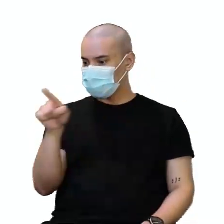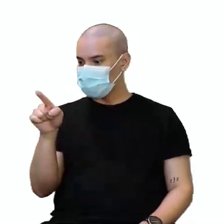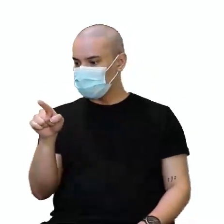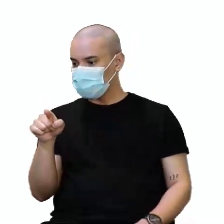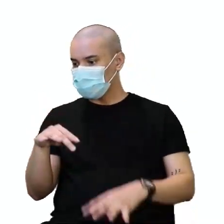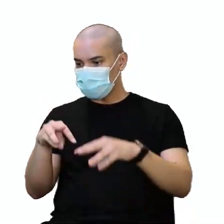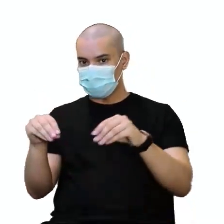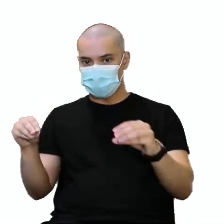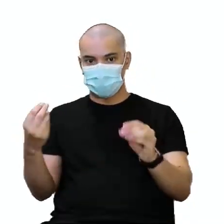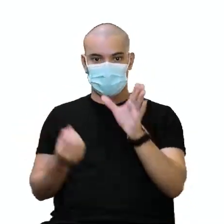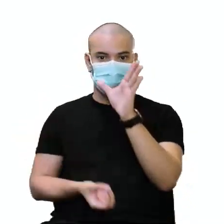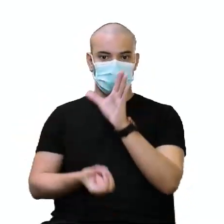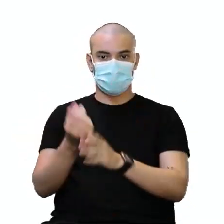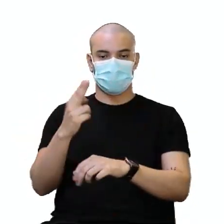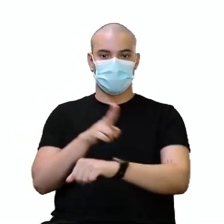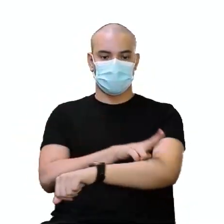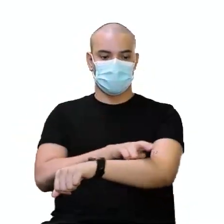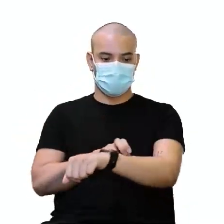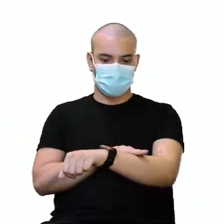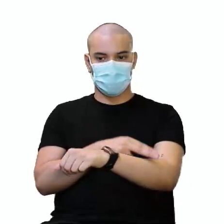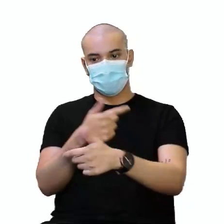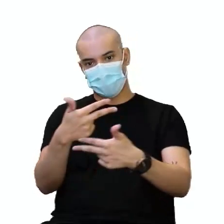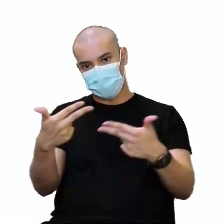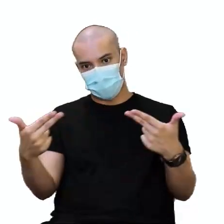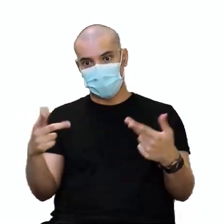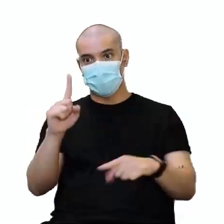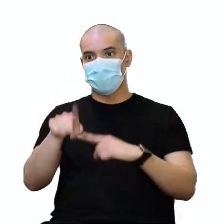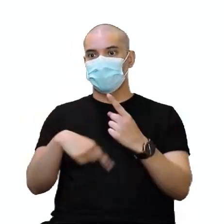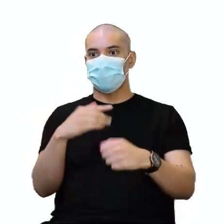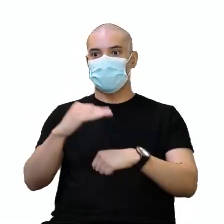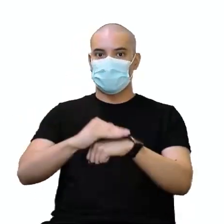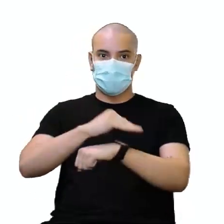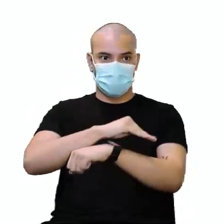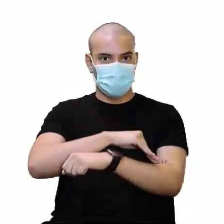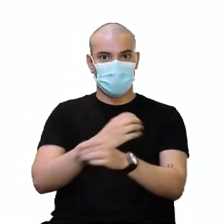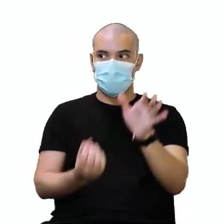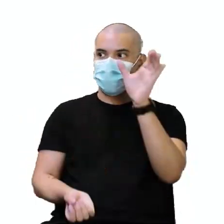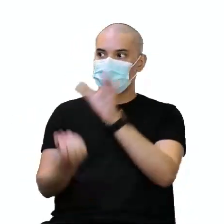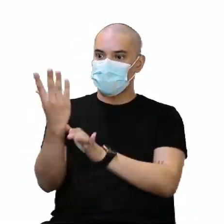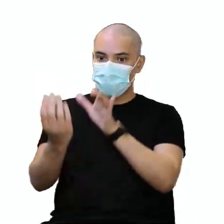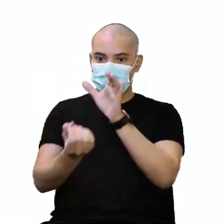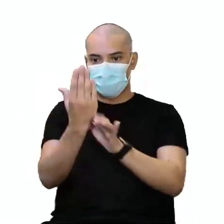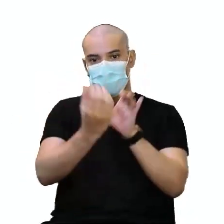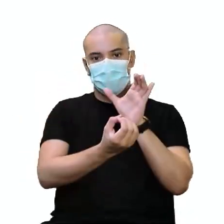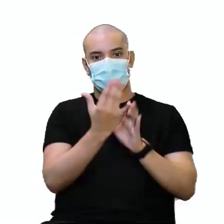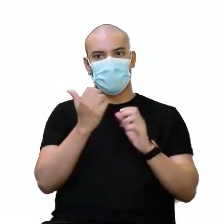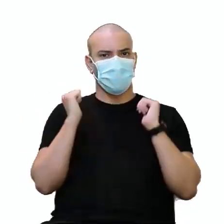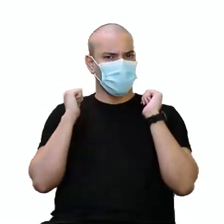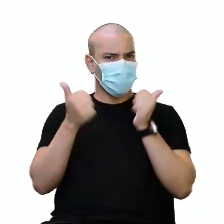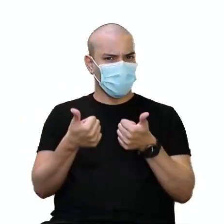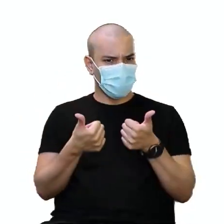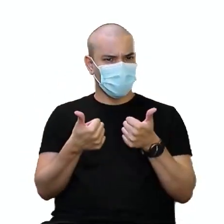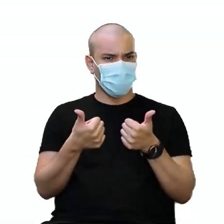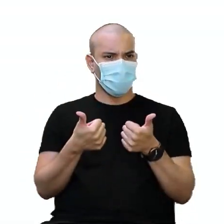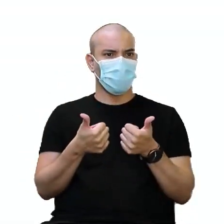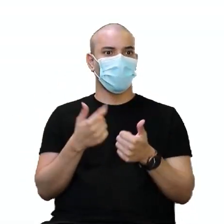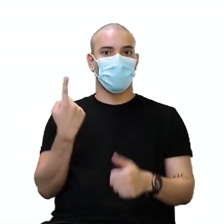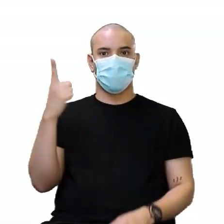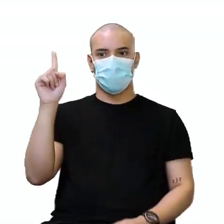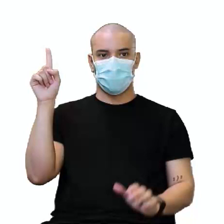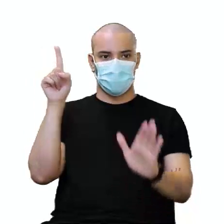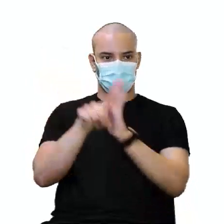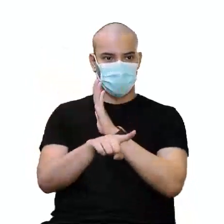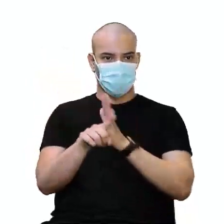firme e deram origem aos anfíbios e aí continuidade, né? Os répteis, as aves e os mamíferos. Perfeito? Vamos para a